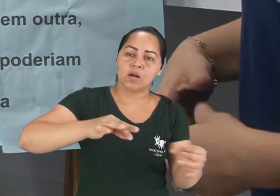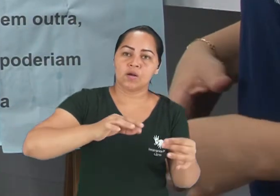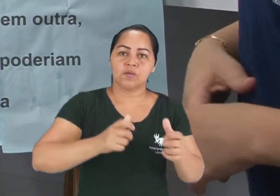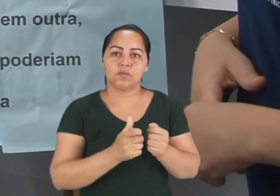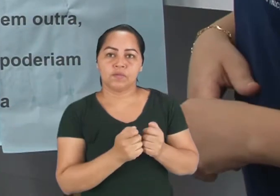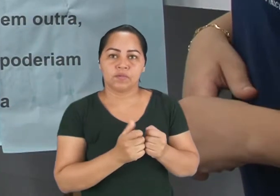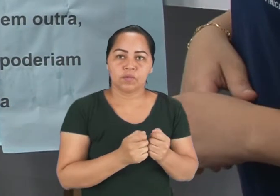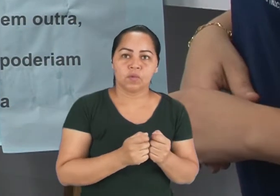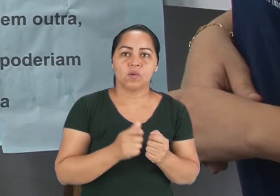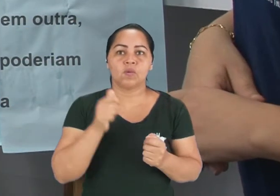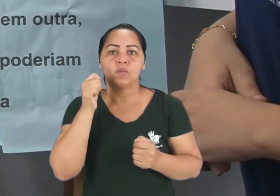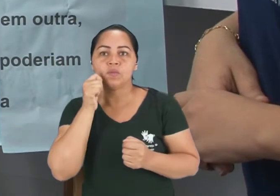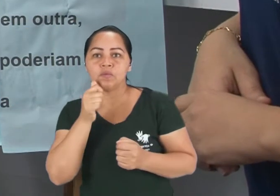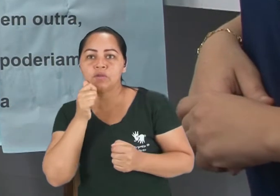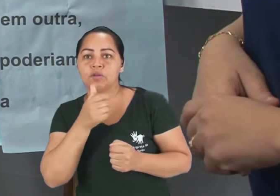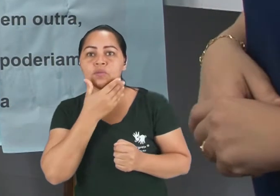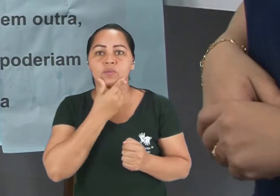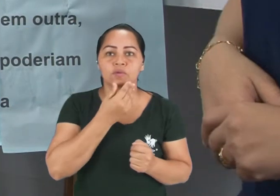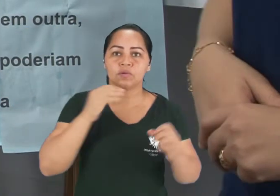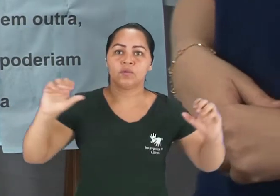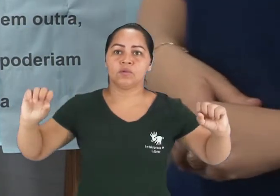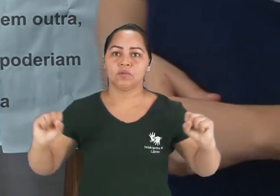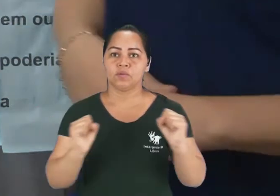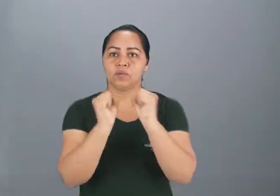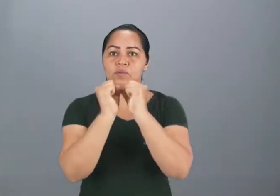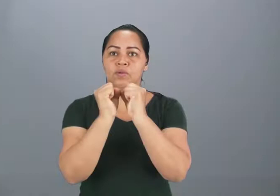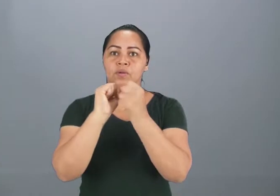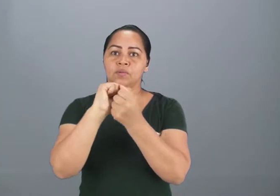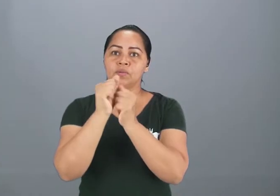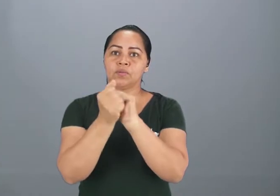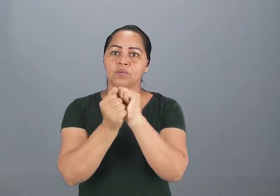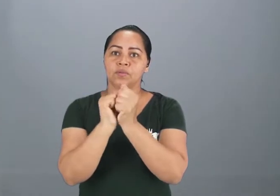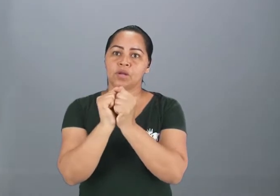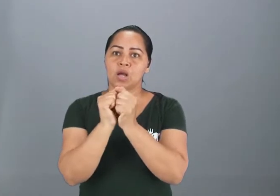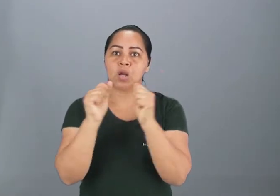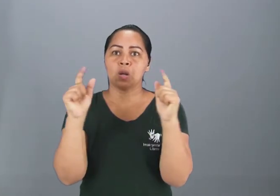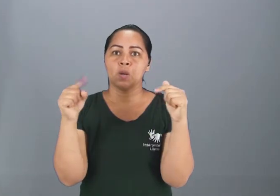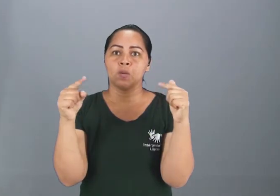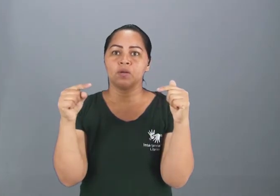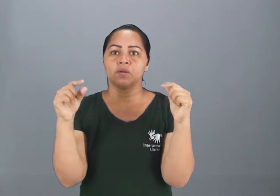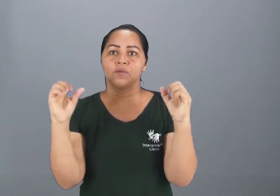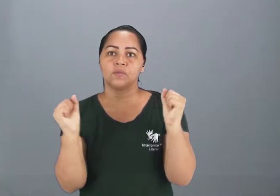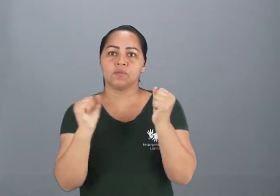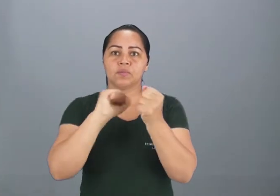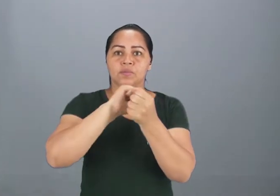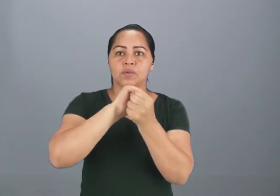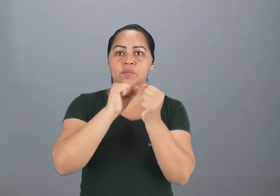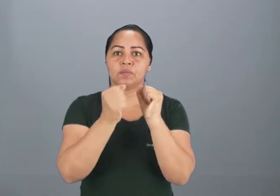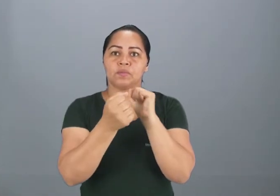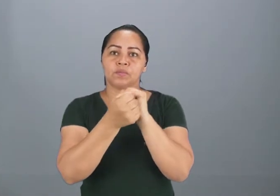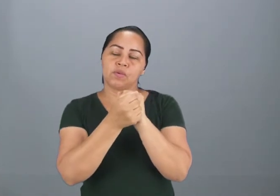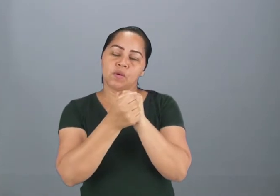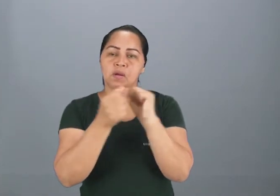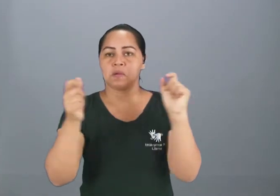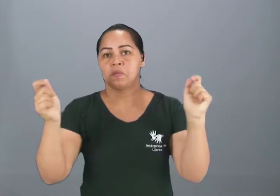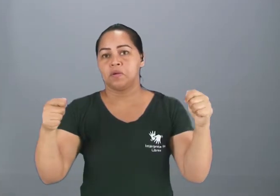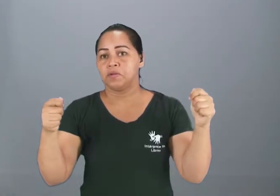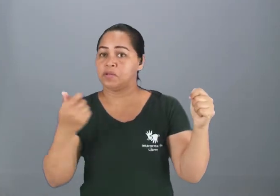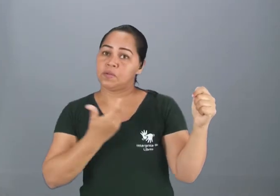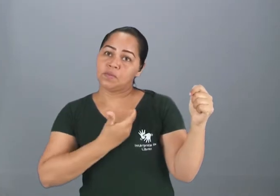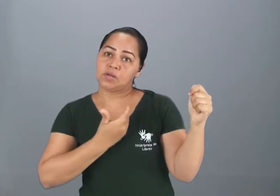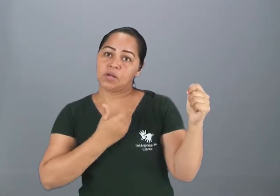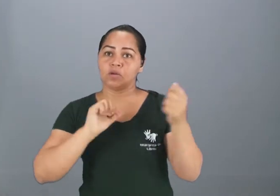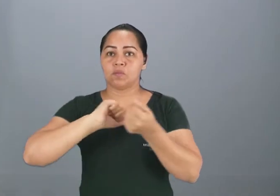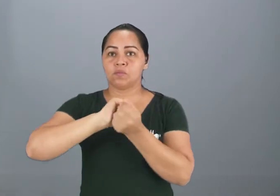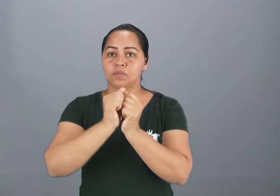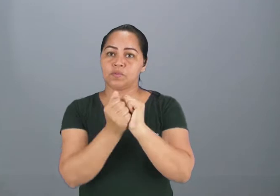garoto beijando uma garota poderiam também representar a comunicação. Às vezes dar um beijo no afeto, né? Amizade. Então, esses tipos